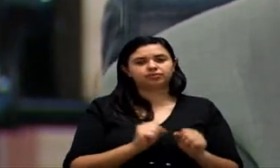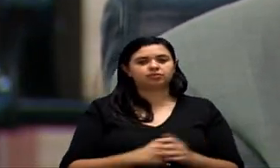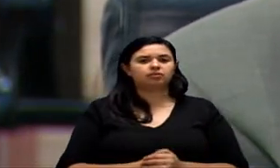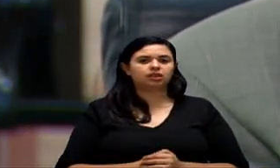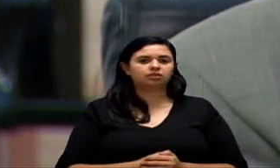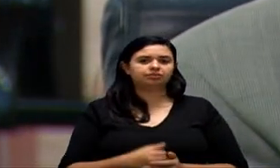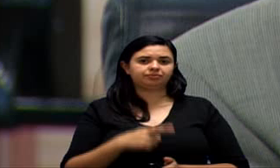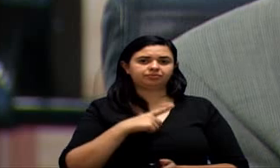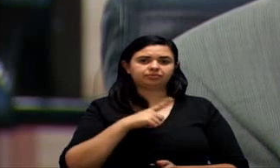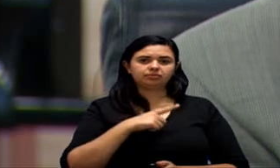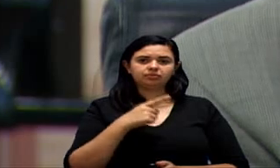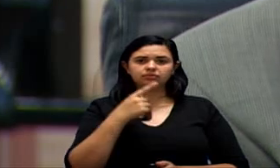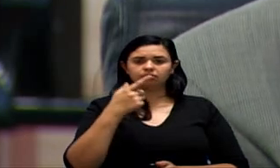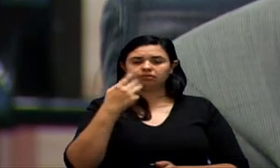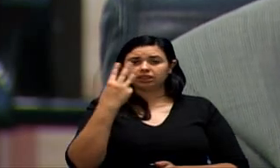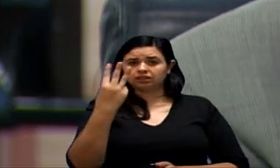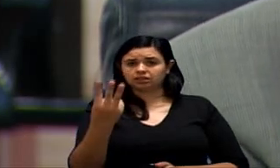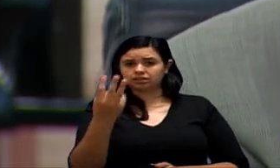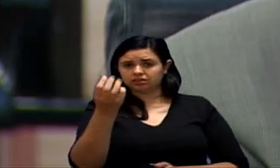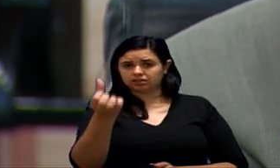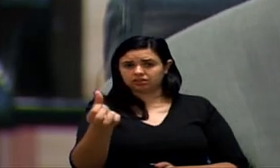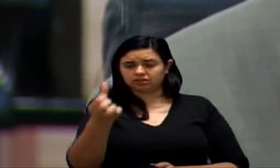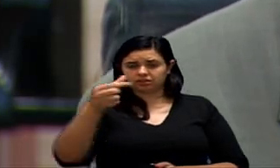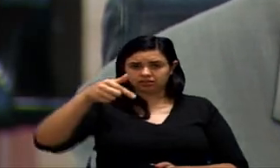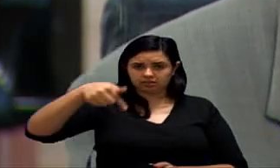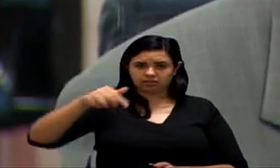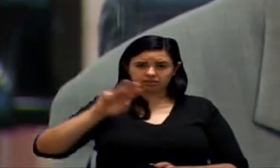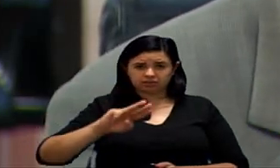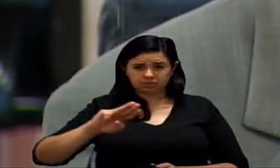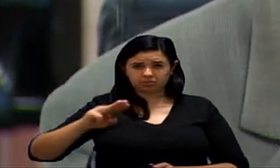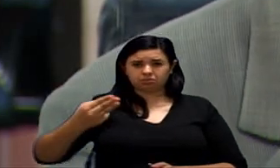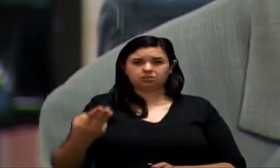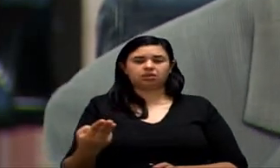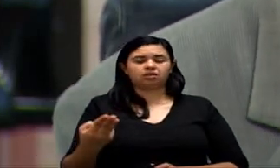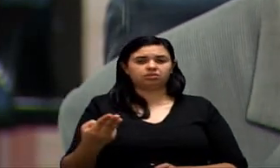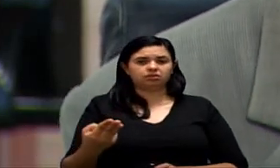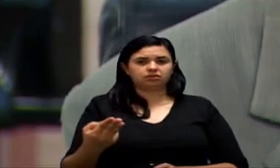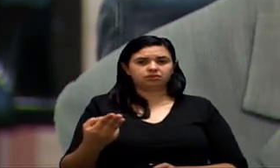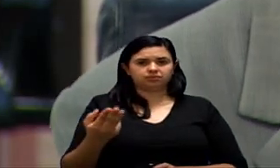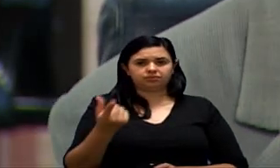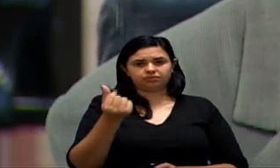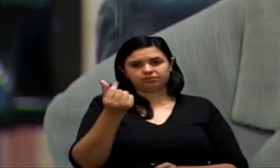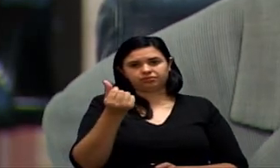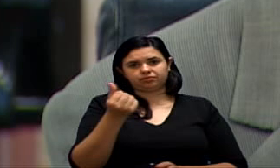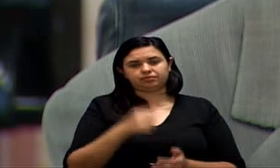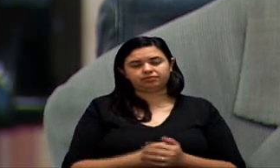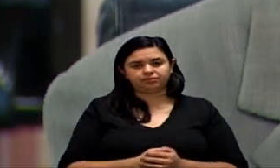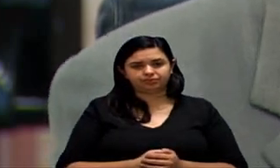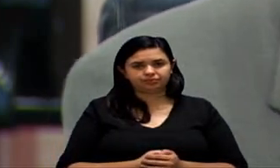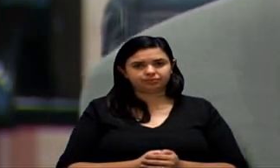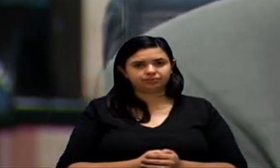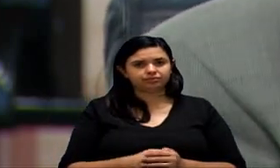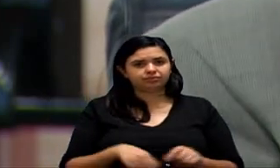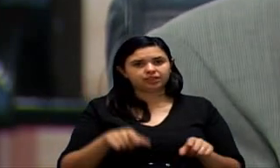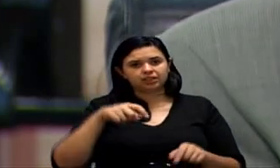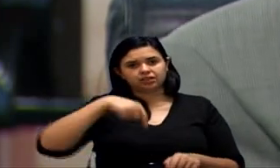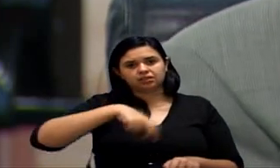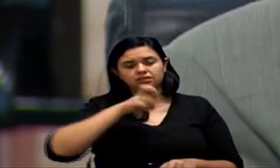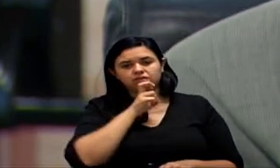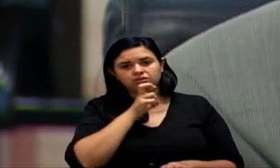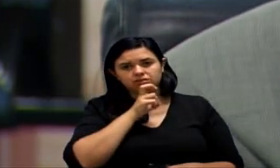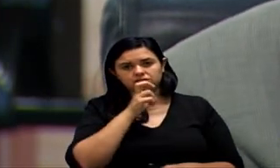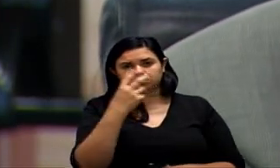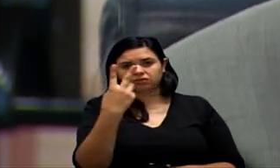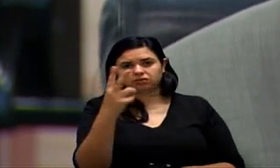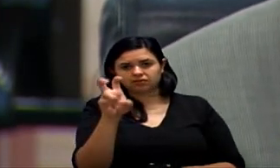367 milhões o Estado tem de recurso, é pouco, porque só a capital é 500 milhões e o Estado 360. E Sorocaba é 25 milhões